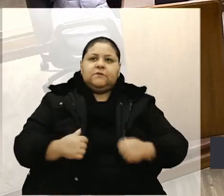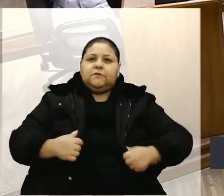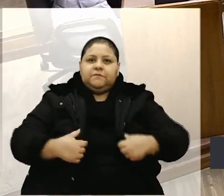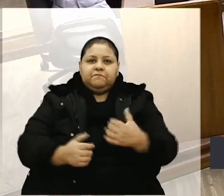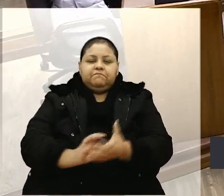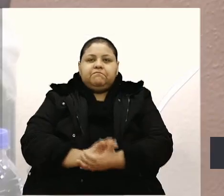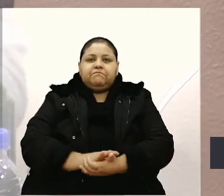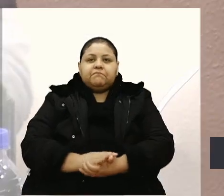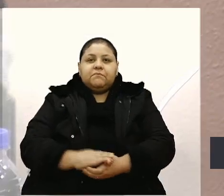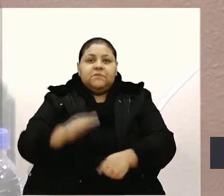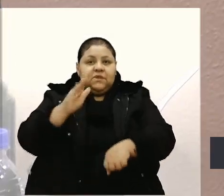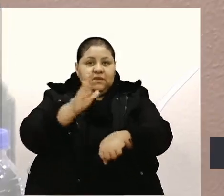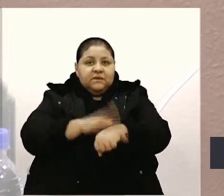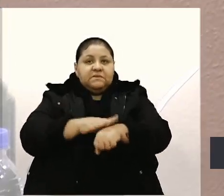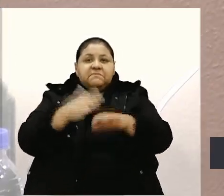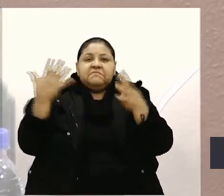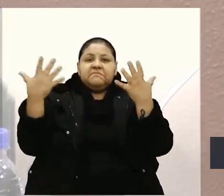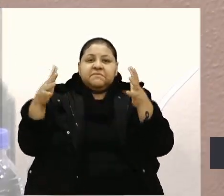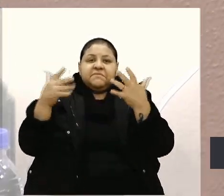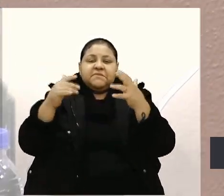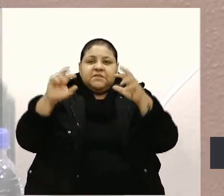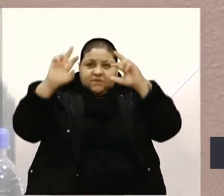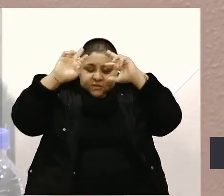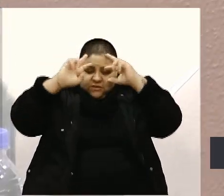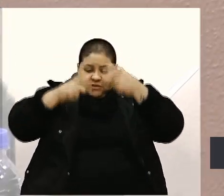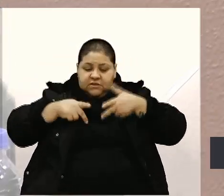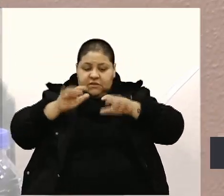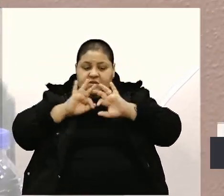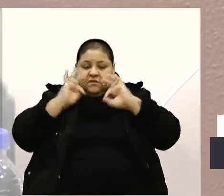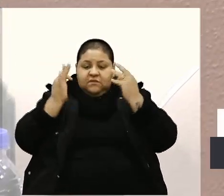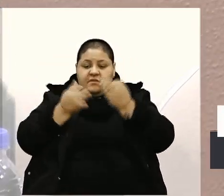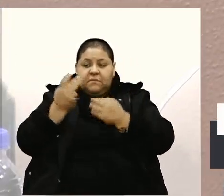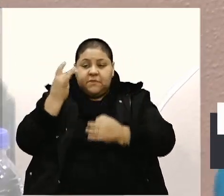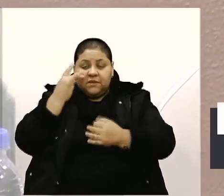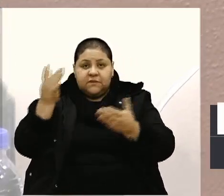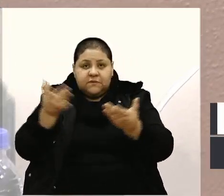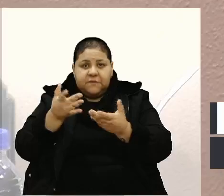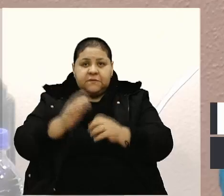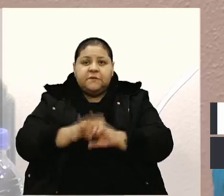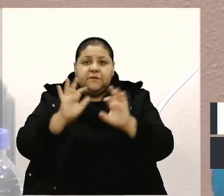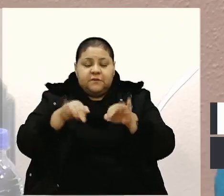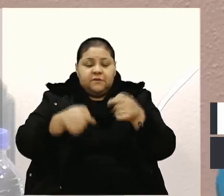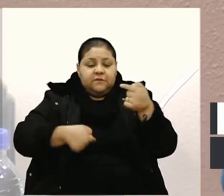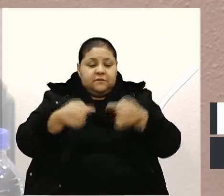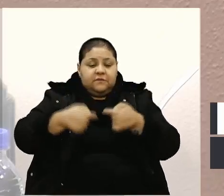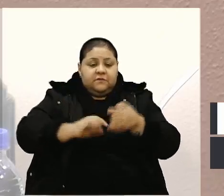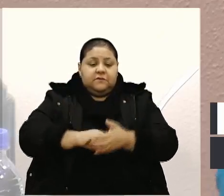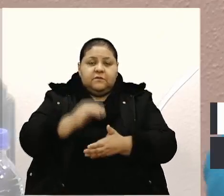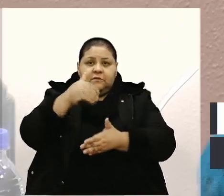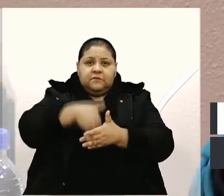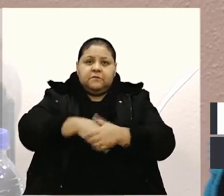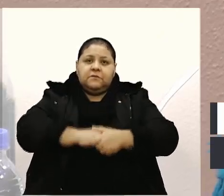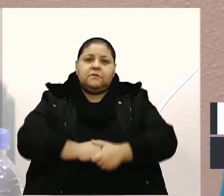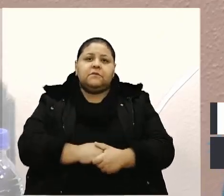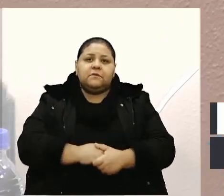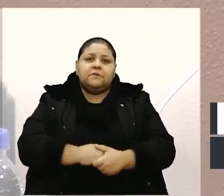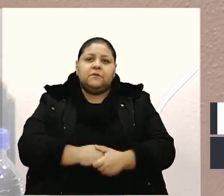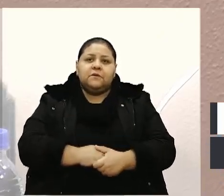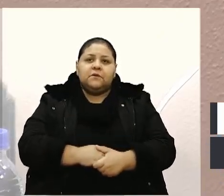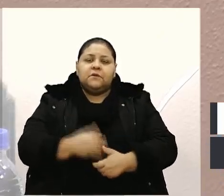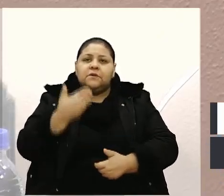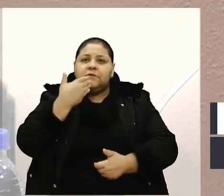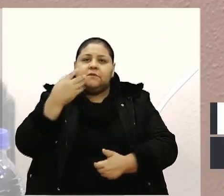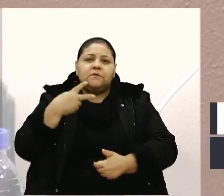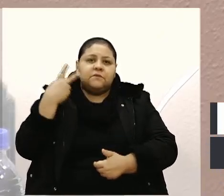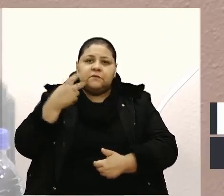Sem dúvida, esse momento, inclusive de aplausos, um reconhecimento para a família que está presente aqui conosco. Encerrada a discussão, em votação, solicito